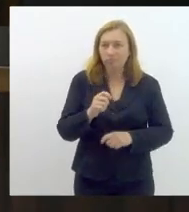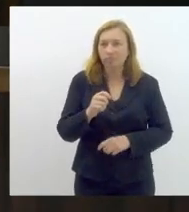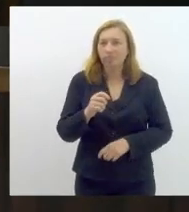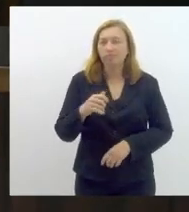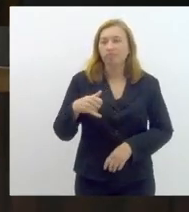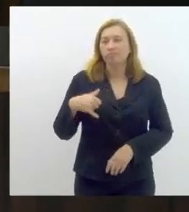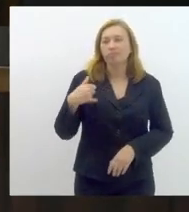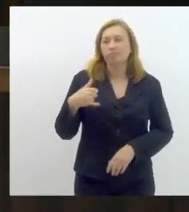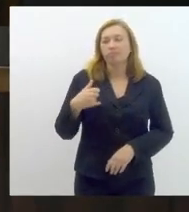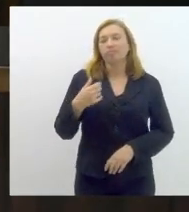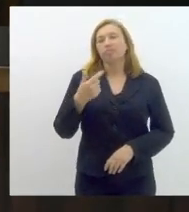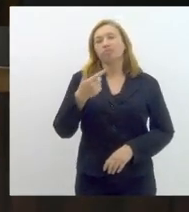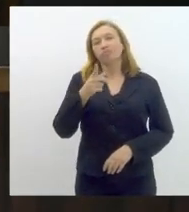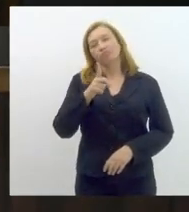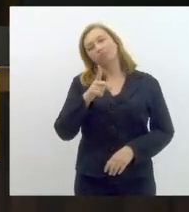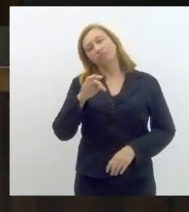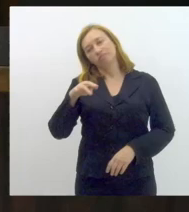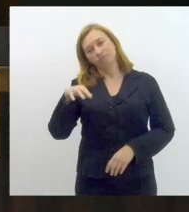Idade.